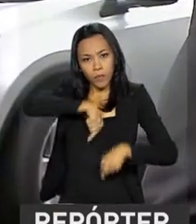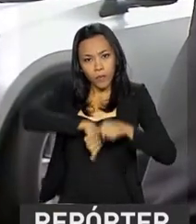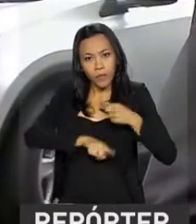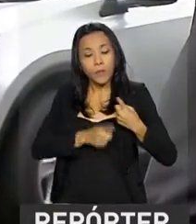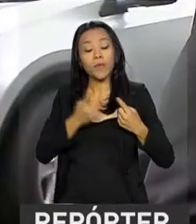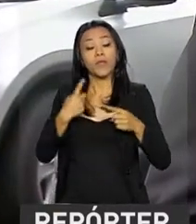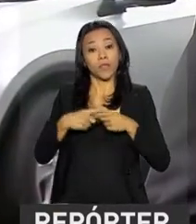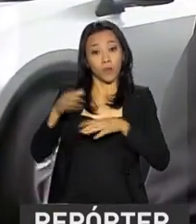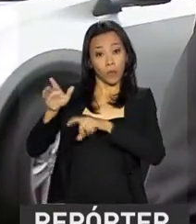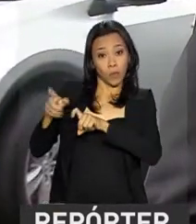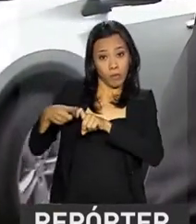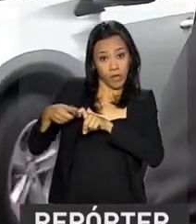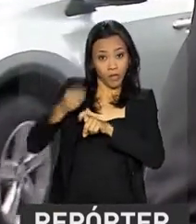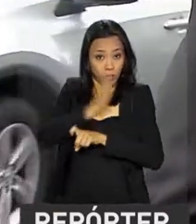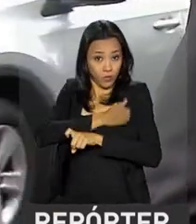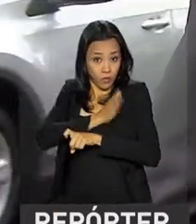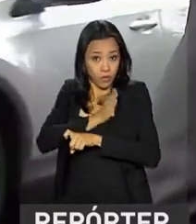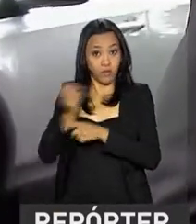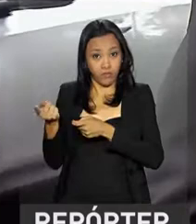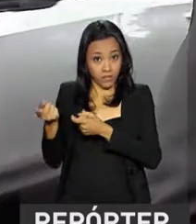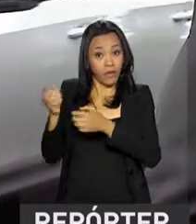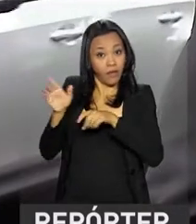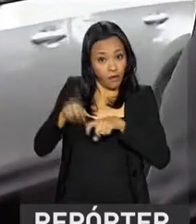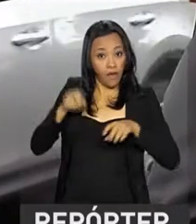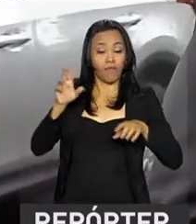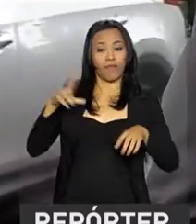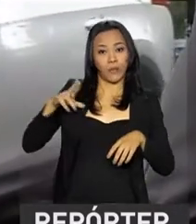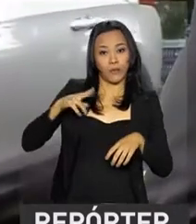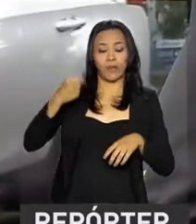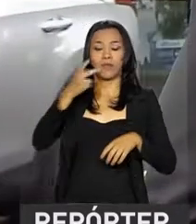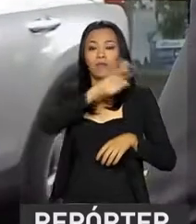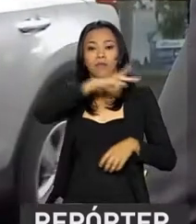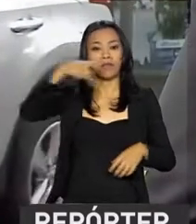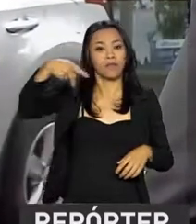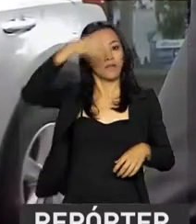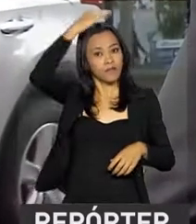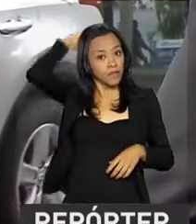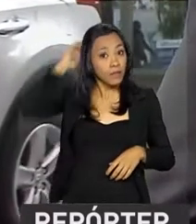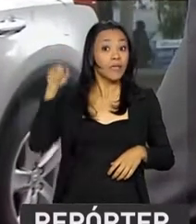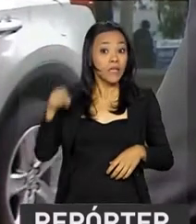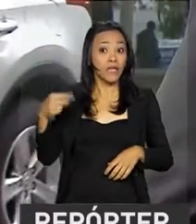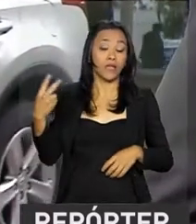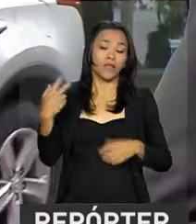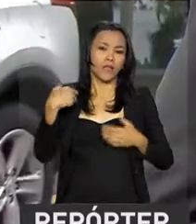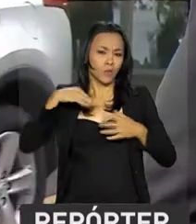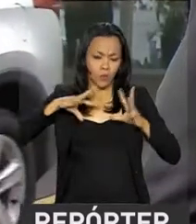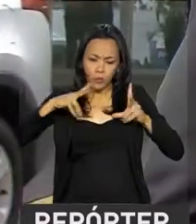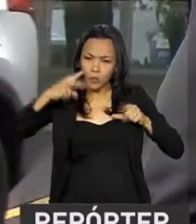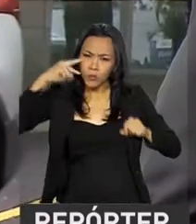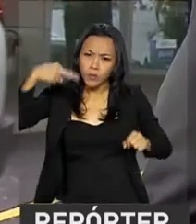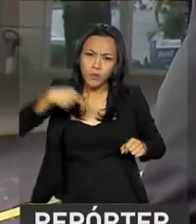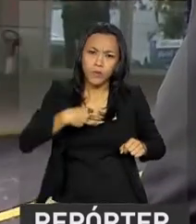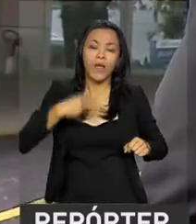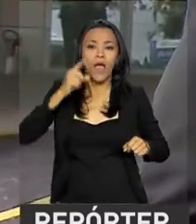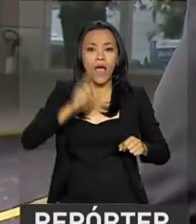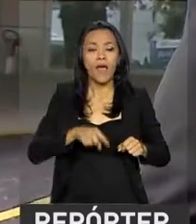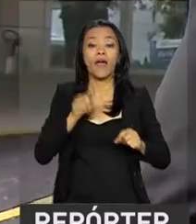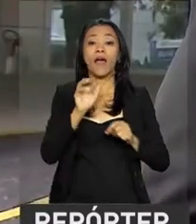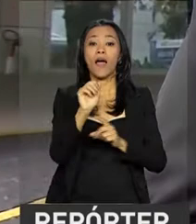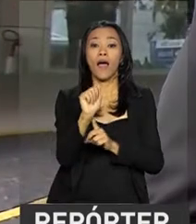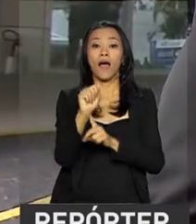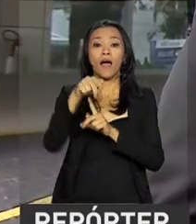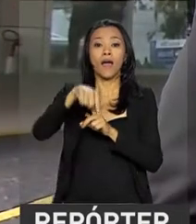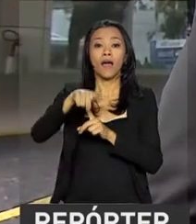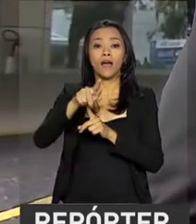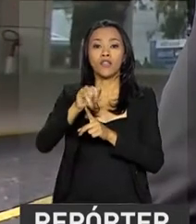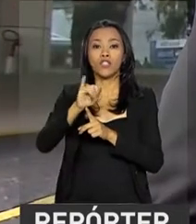Segundo o cardiologista Roberto Calil Filho, médico particular do presidente Michel Temer, que comandou o procedimento, a angioplastia foi indicada depois que